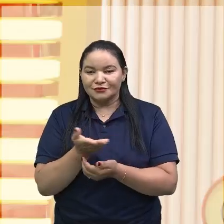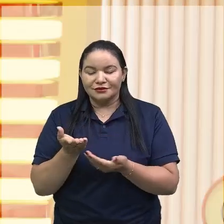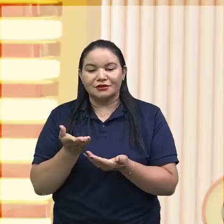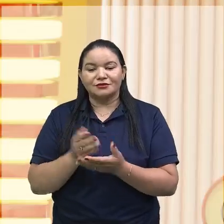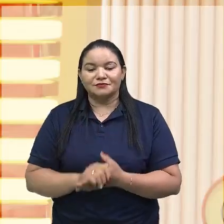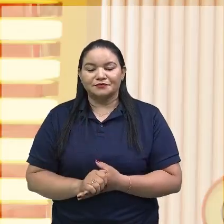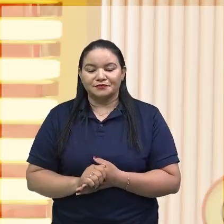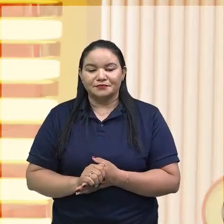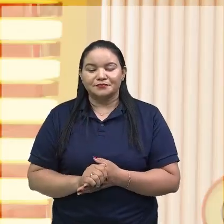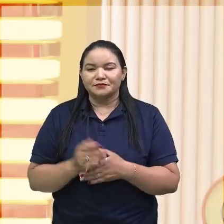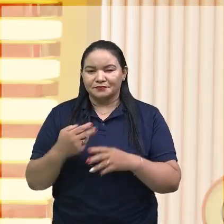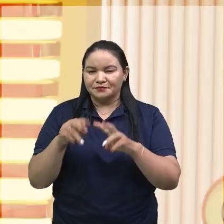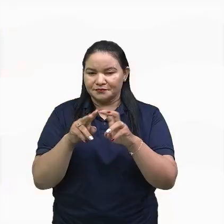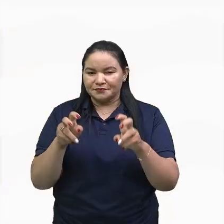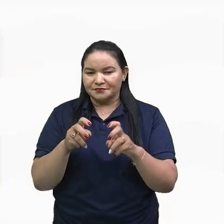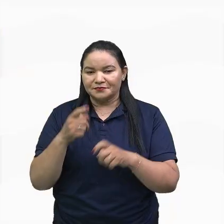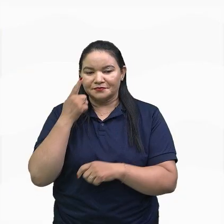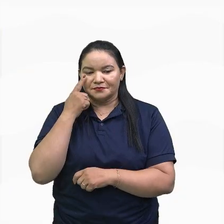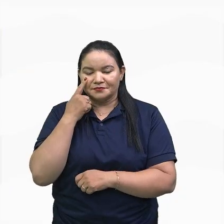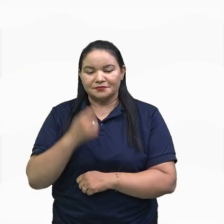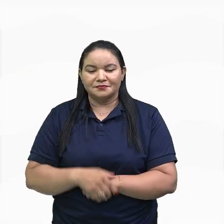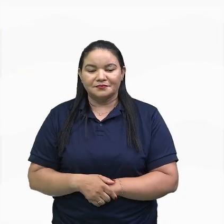jornada. Vamos ver o conteúdo da nossa aula?